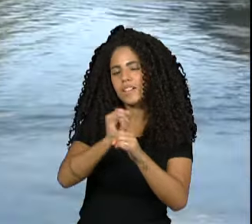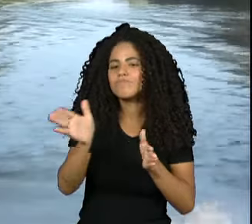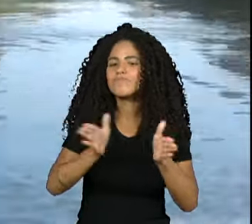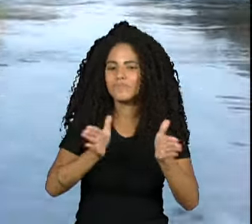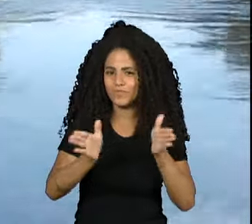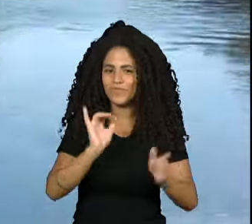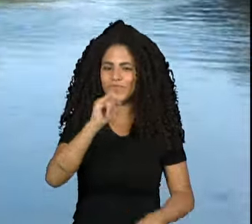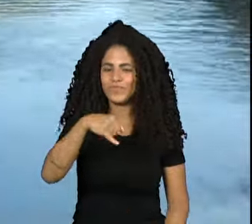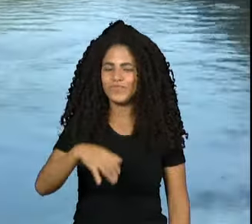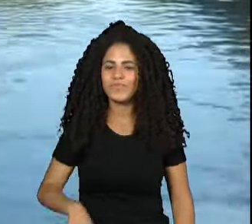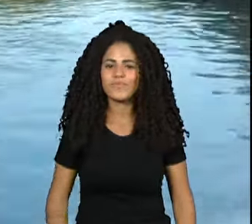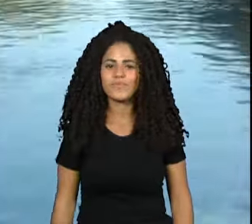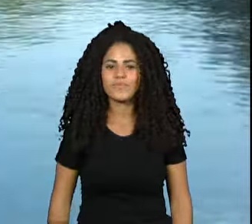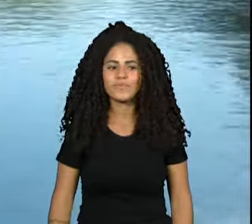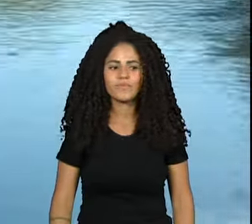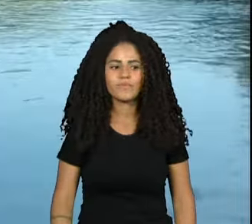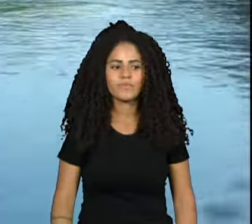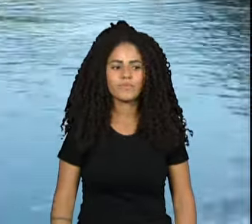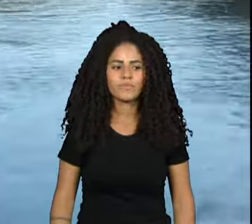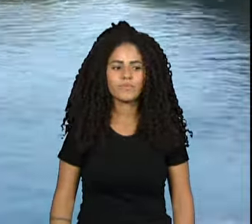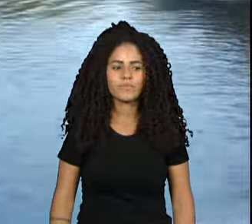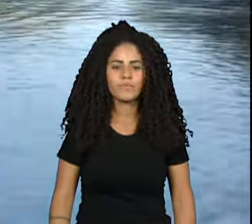oferecer.